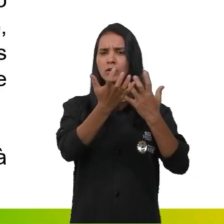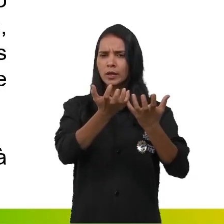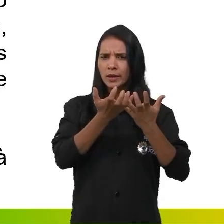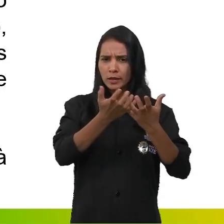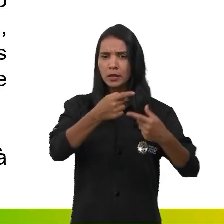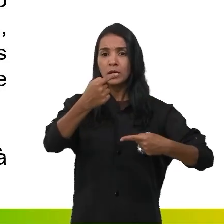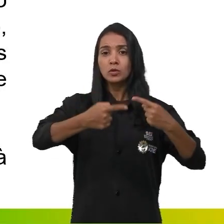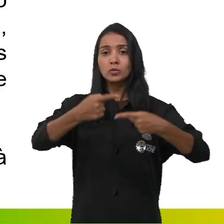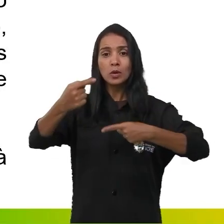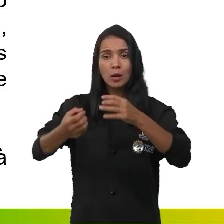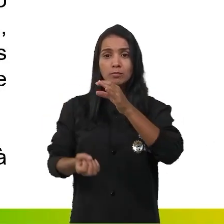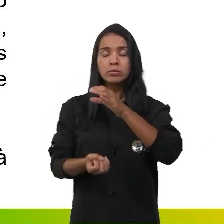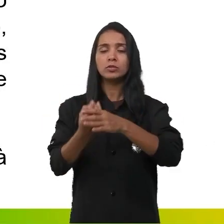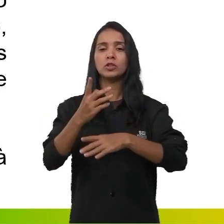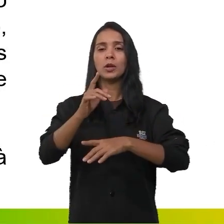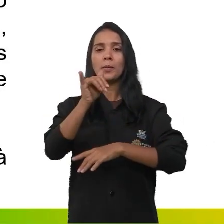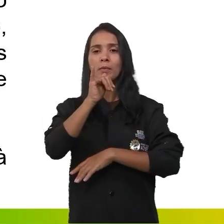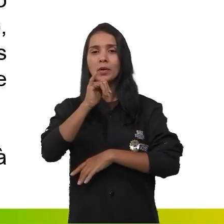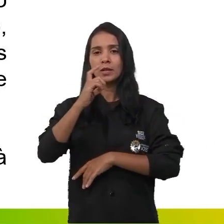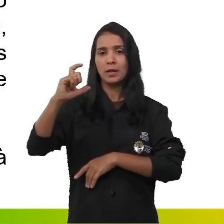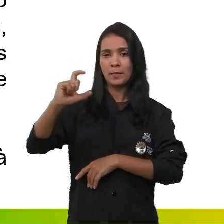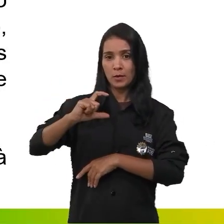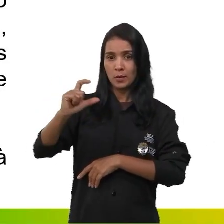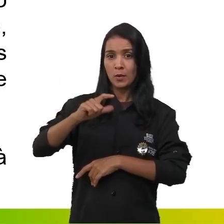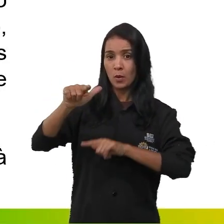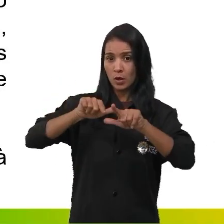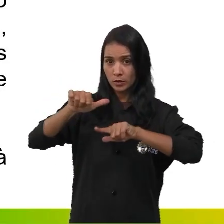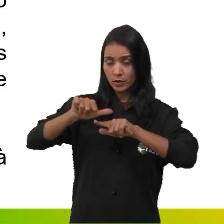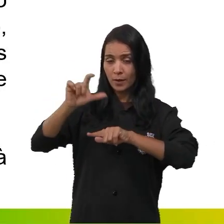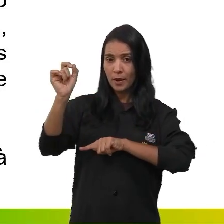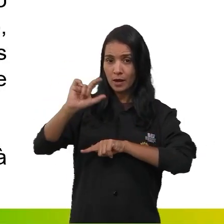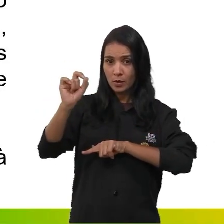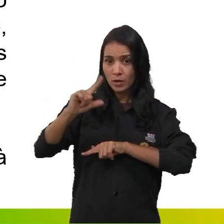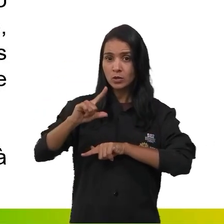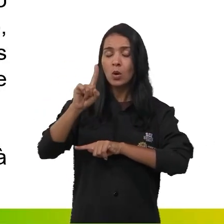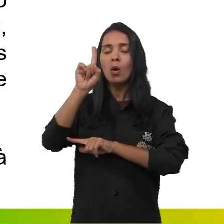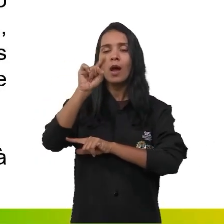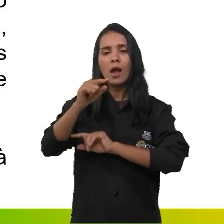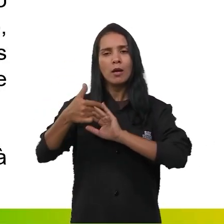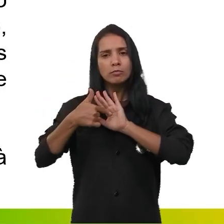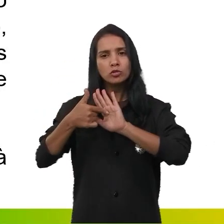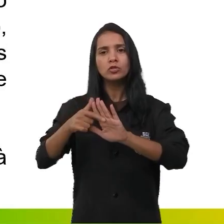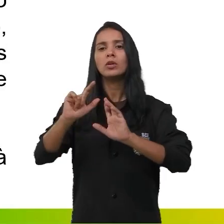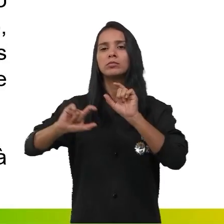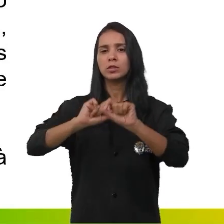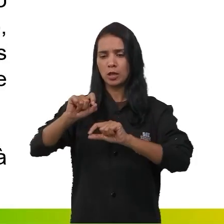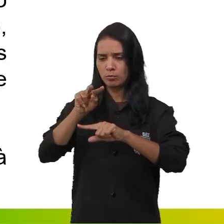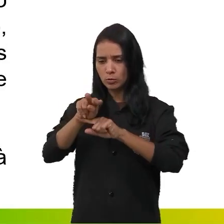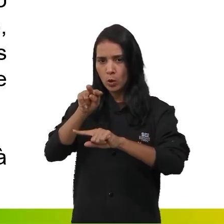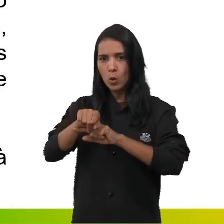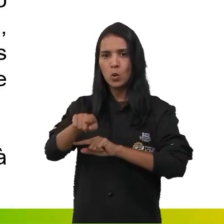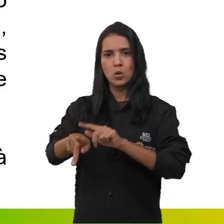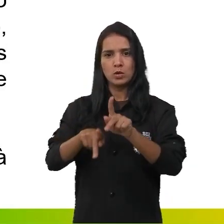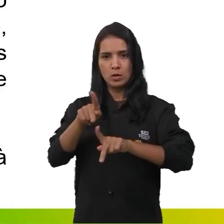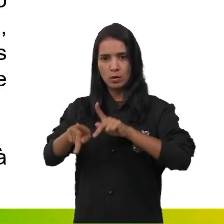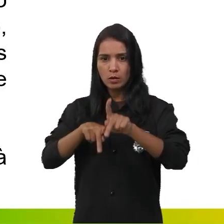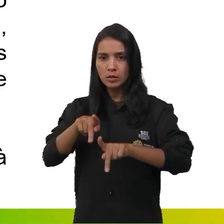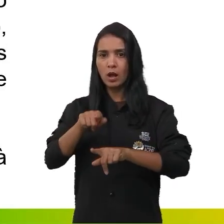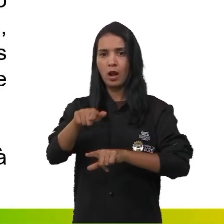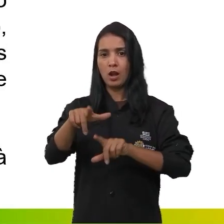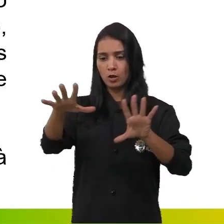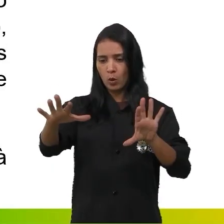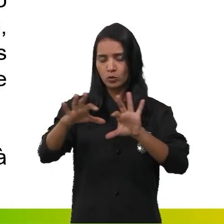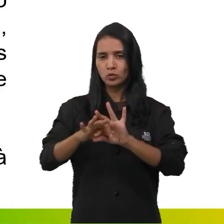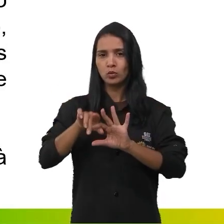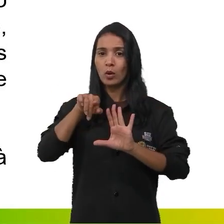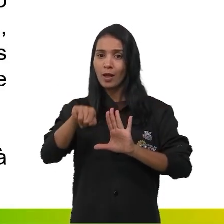trabalho, demonstrou uma forte preocupação em proteger os trabalhadores, criando laços de dependência e controle